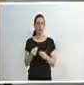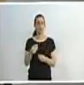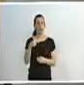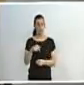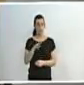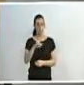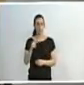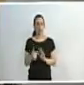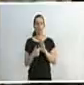Brasília. Obrigado.